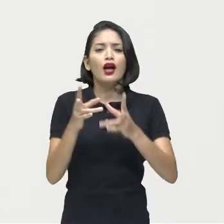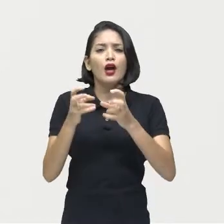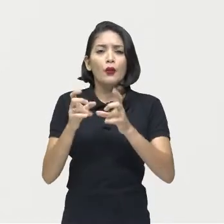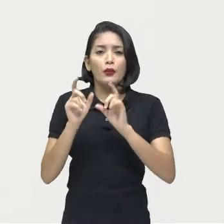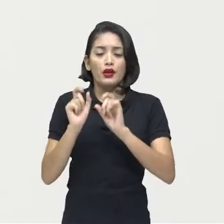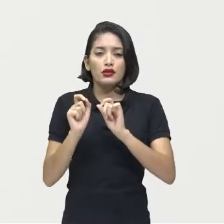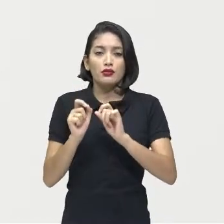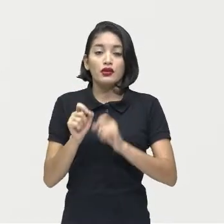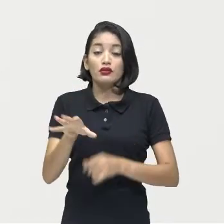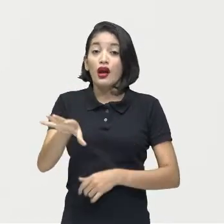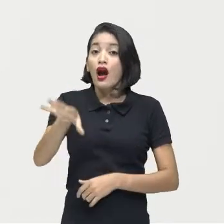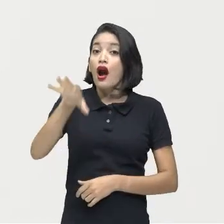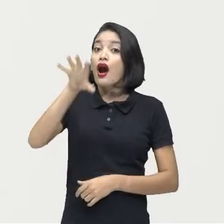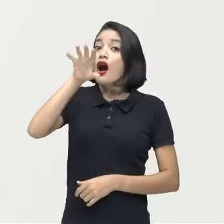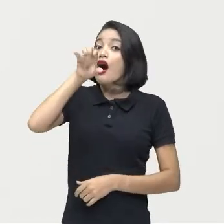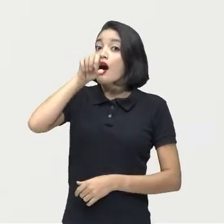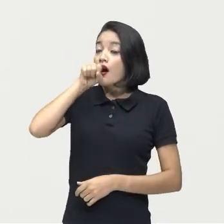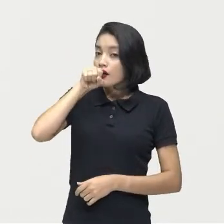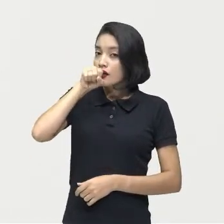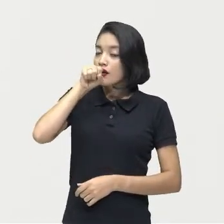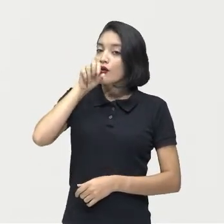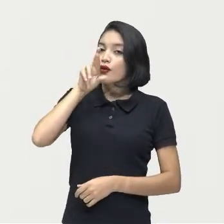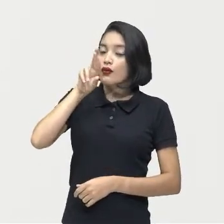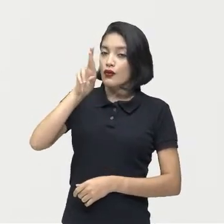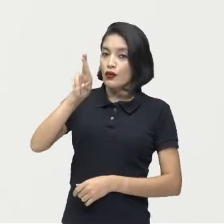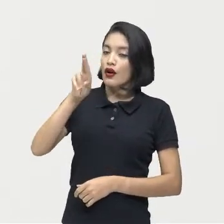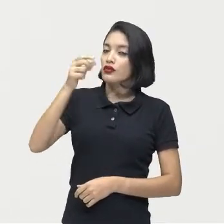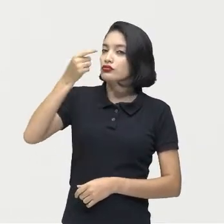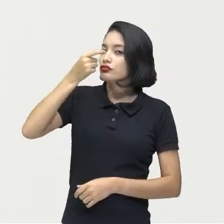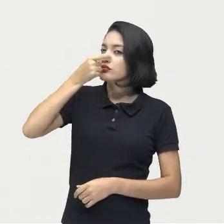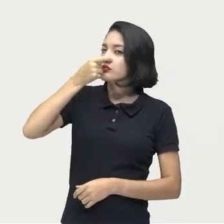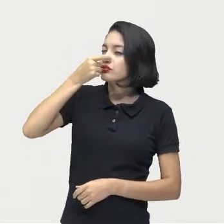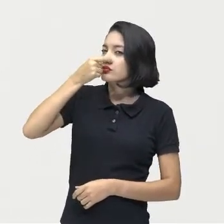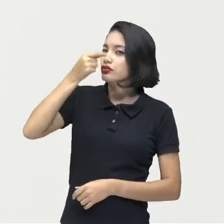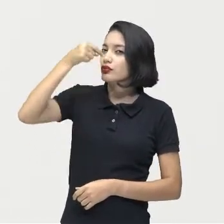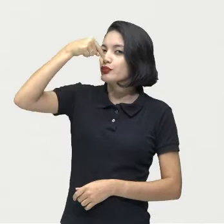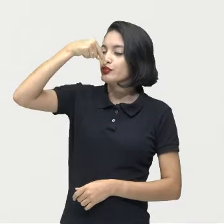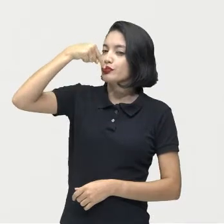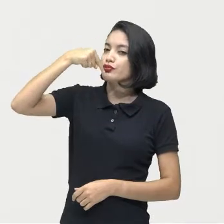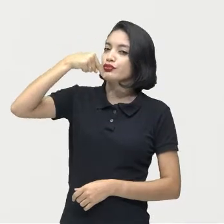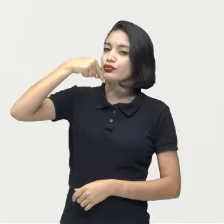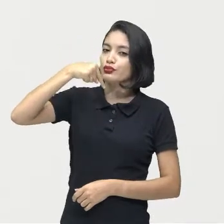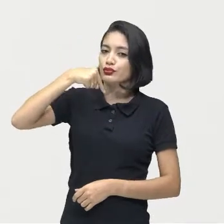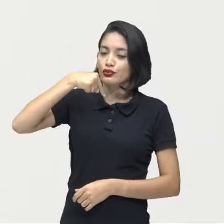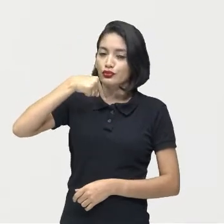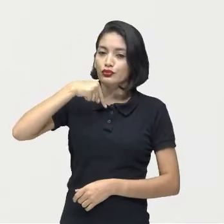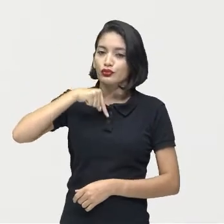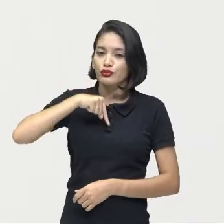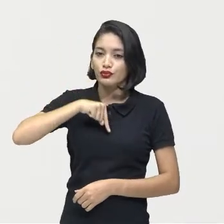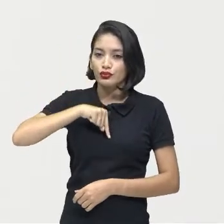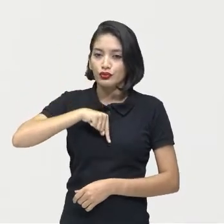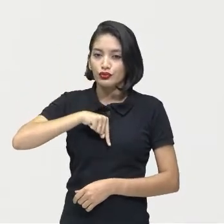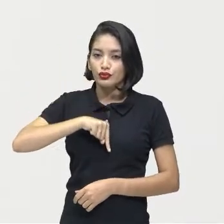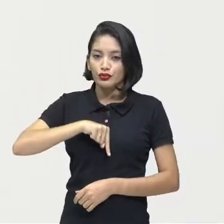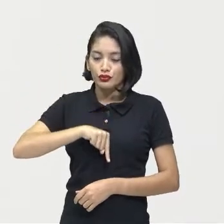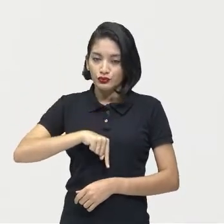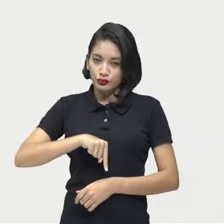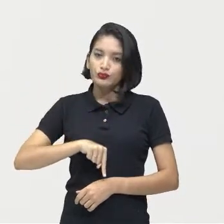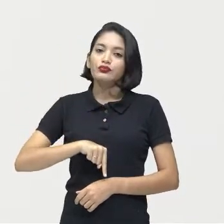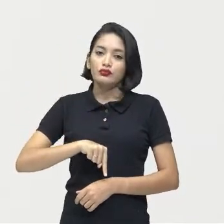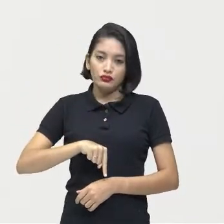na inspiração o ar ele vai passar pela cavidade nasal e vai percorrer esse caminho,